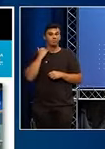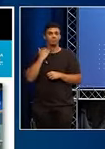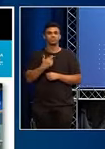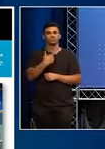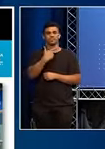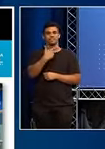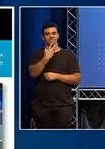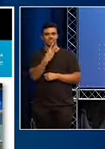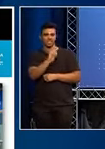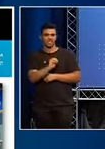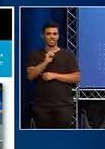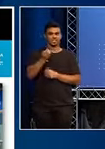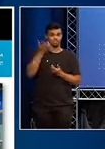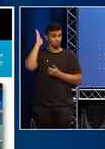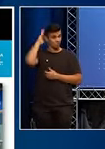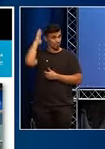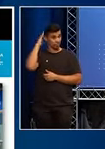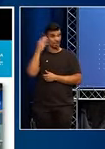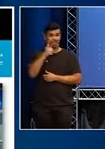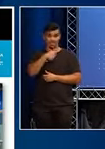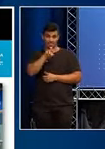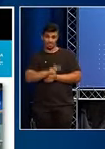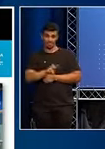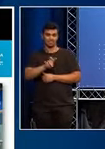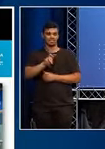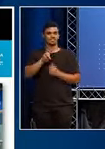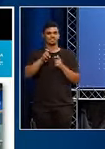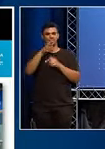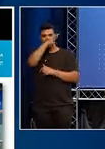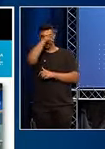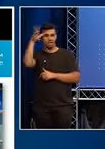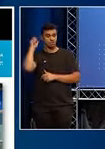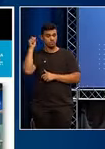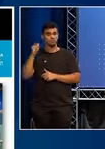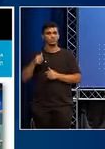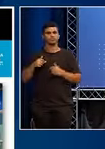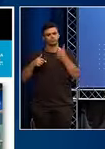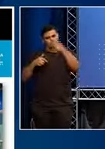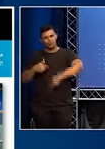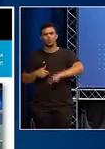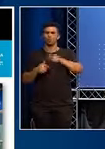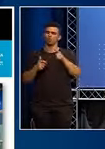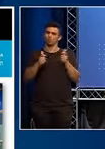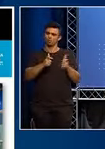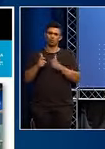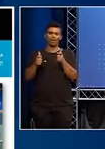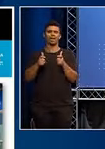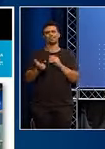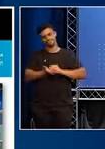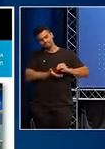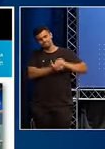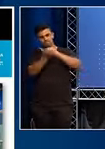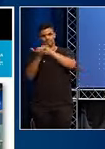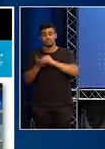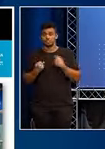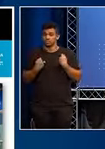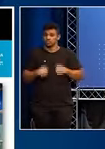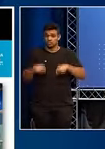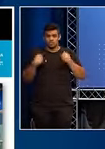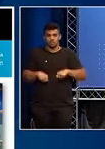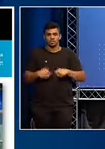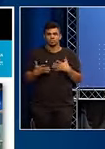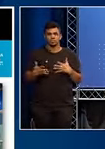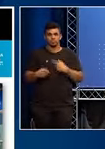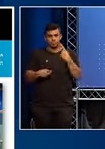Pará, 15 agências no Amazonas. De novo, lugares com grande carência e necessidade. E por quê?